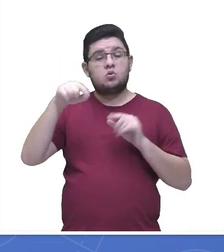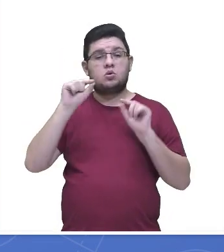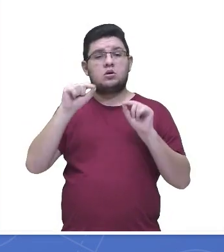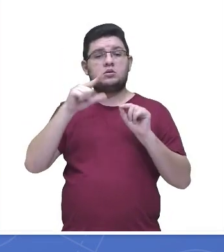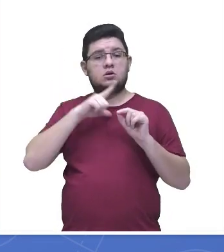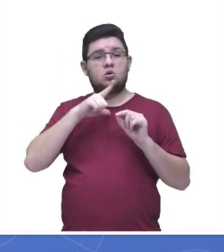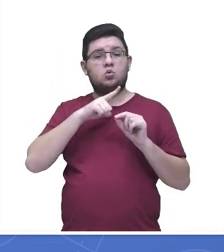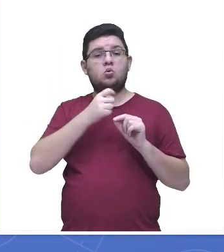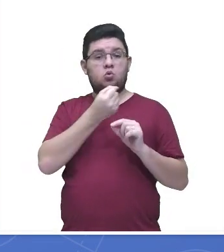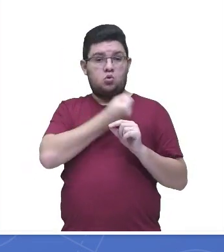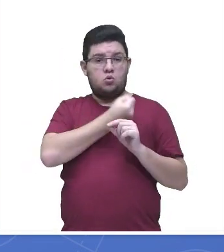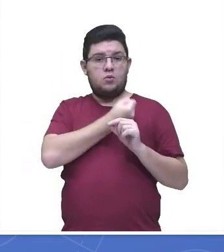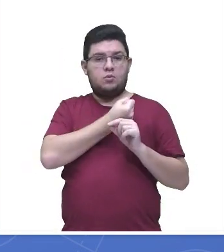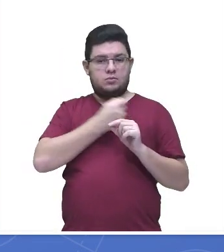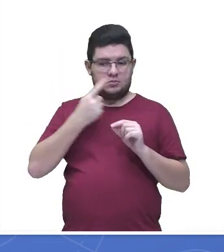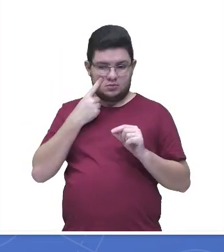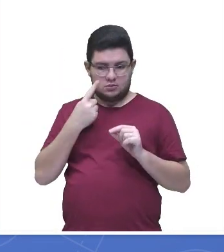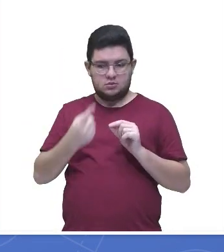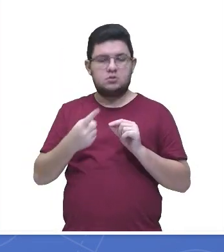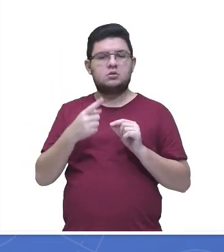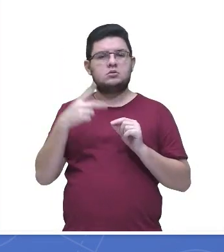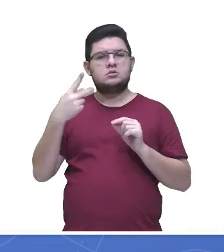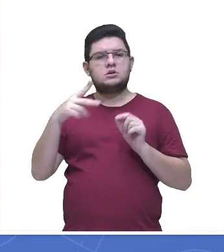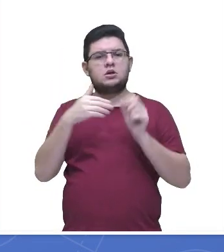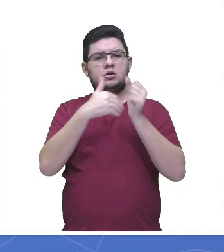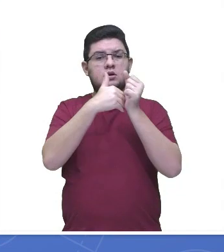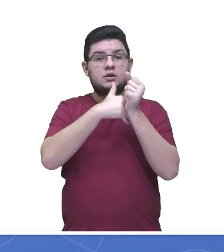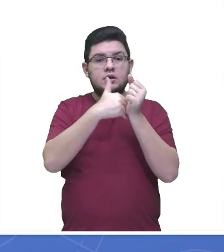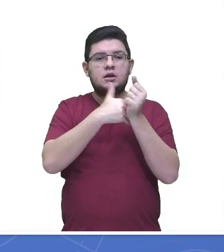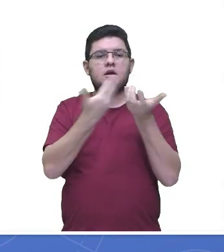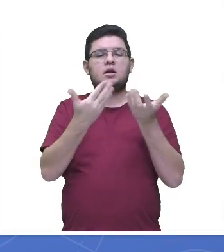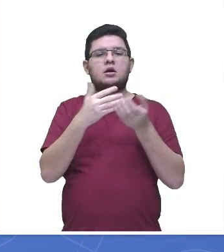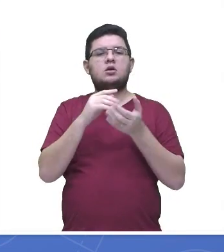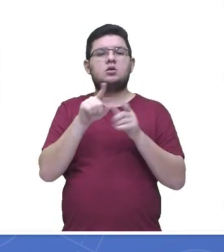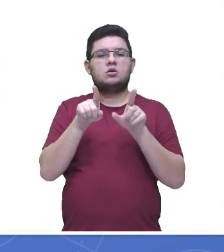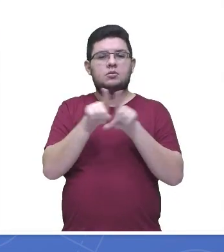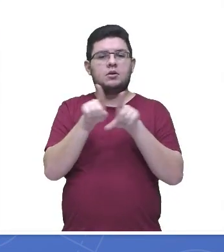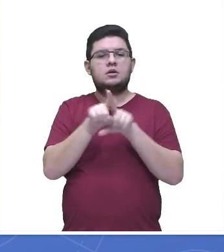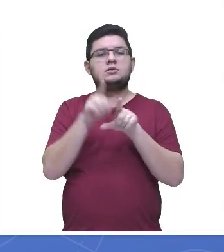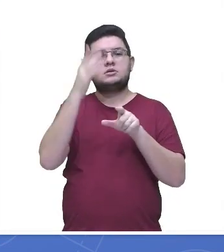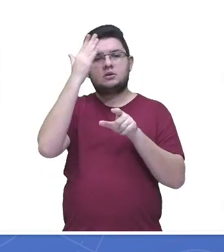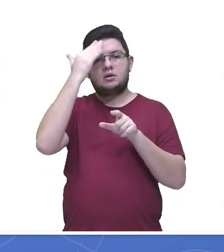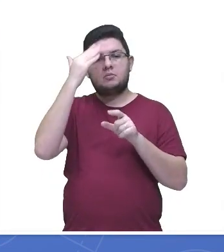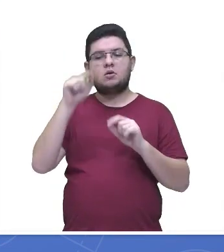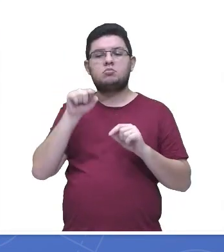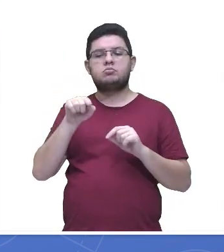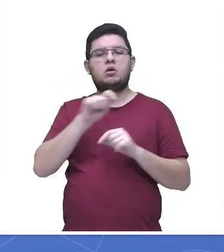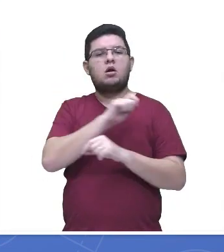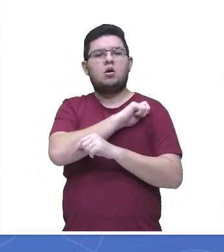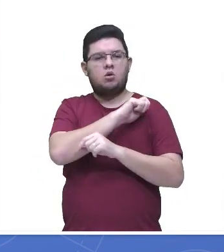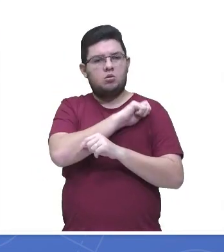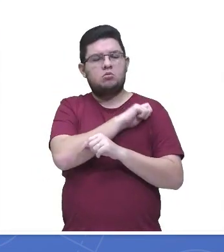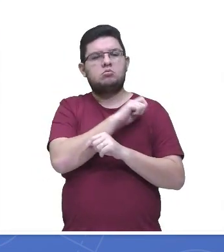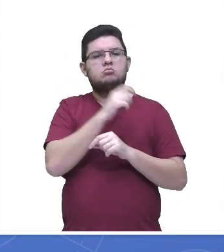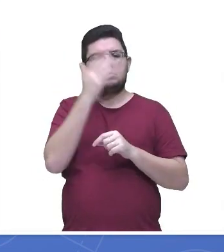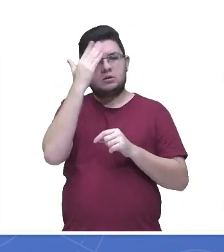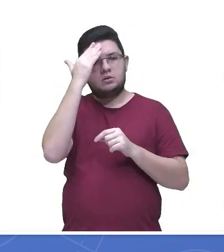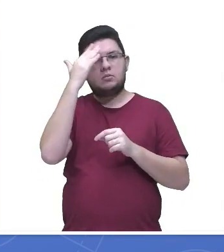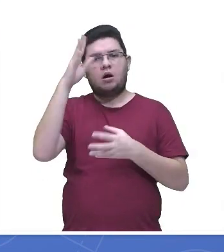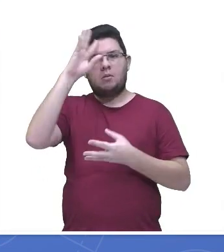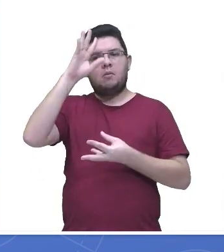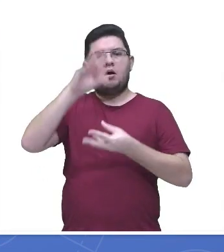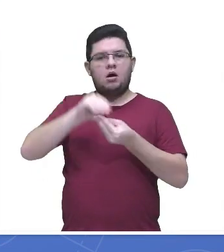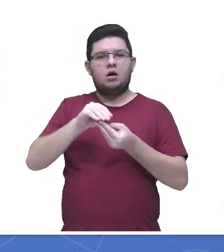número. Pelo número, pela sua senha, pelo seu login, nós conseguimos saber quem é o aluno, qual é a escola